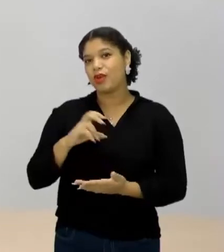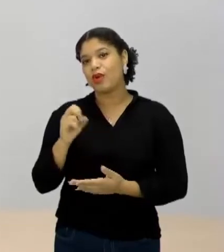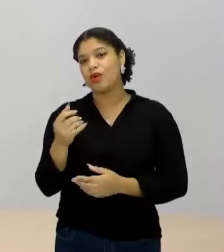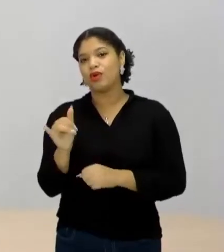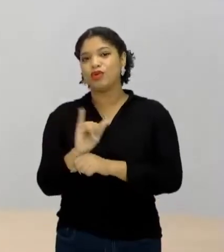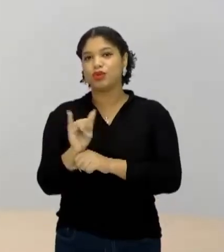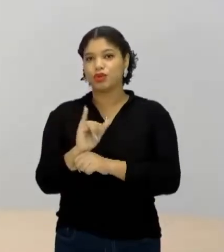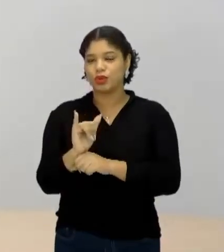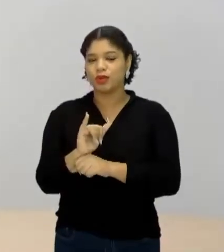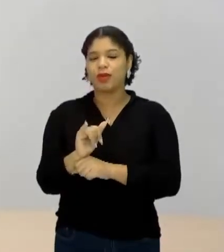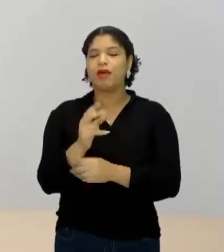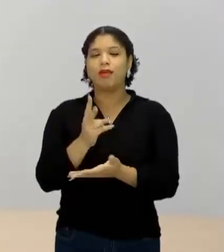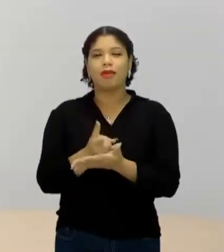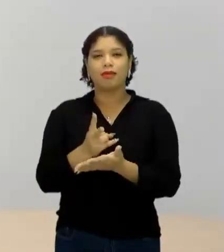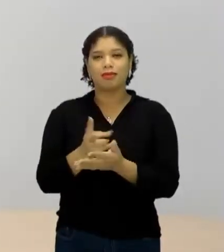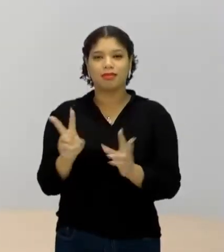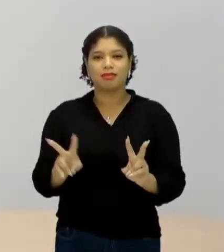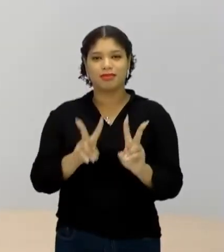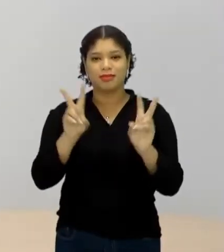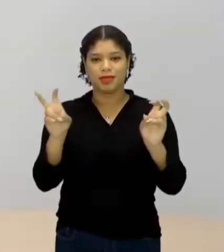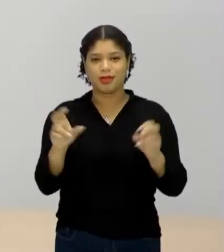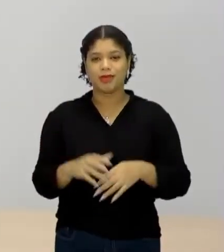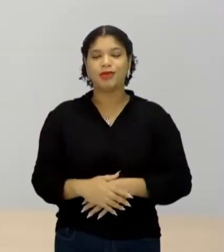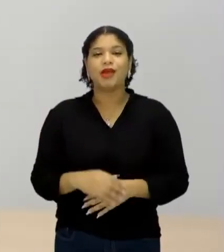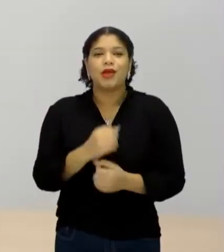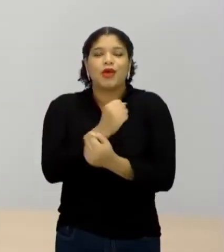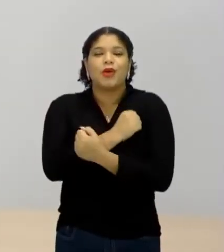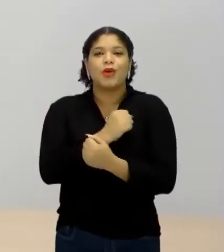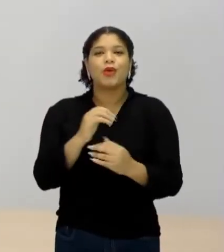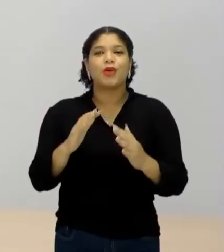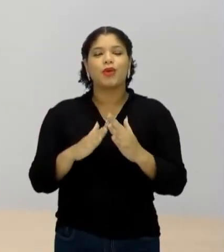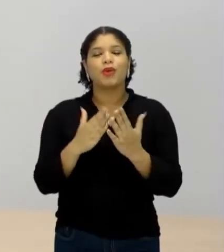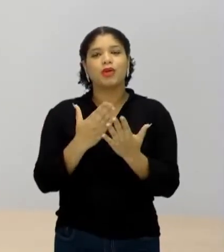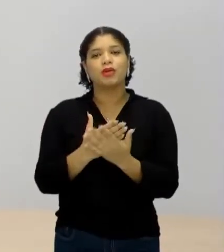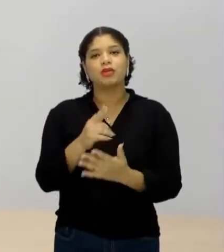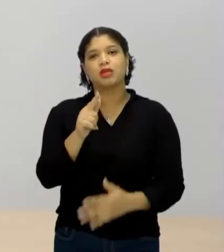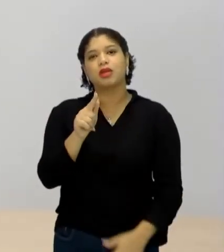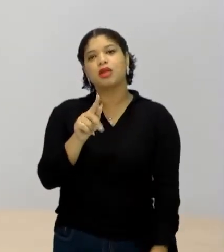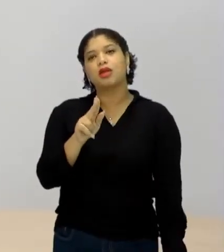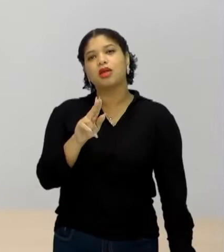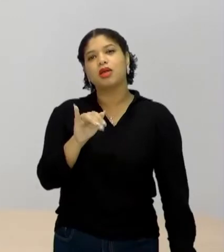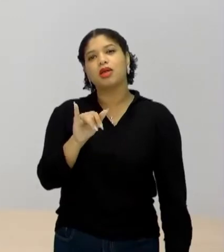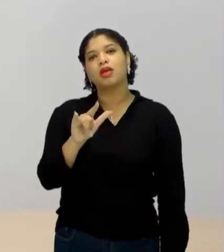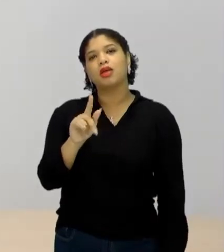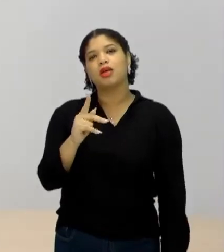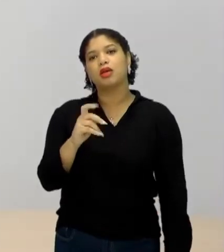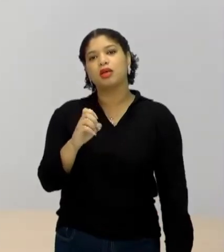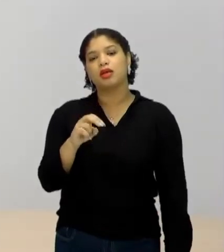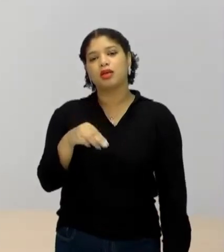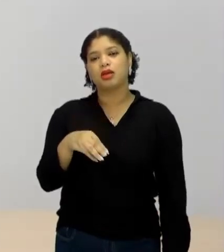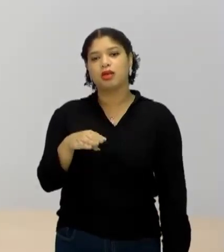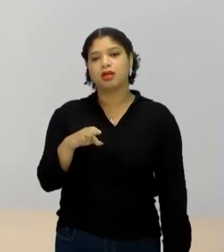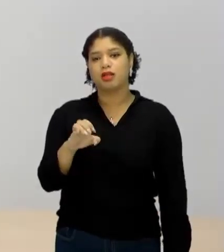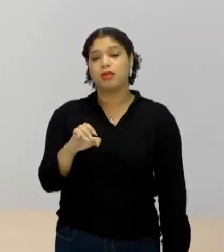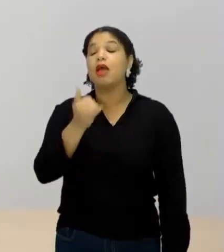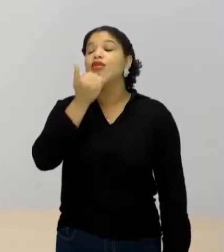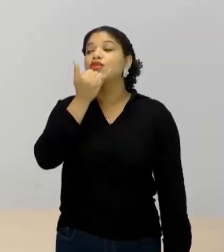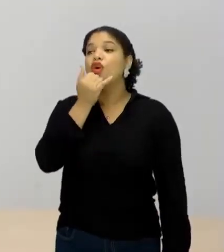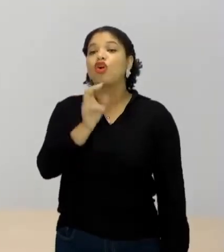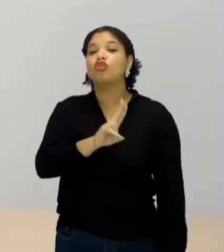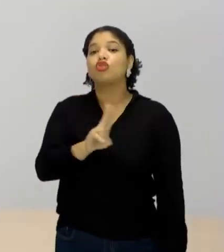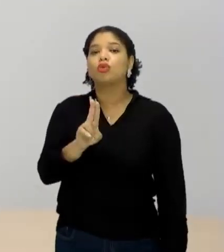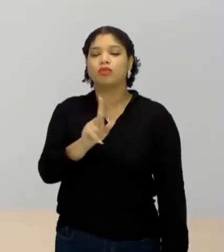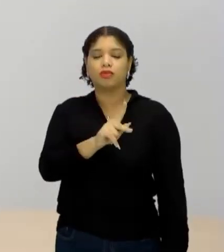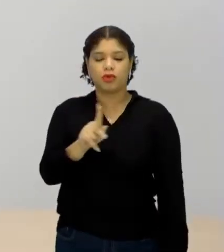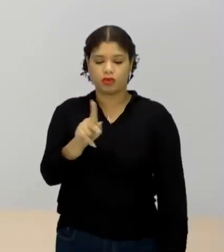mesma coisa, tá certo? Eu vou acompanhar vocês. Eu já quero mandar um abraço aqui para a escola Guilherme Belisário Gomes. Não, na verdade é o professor